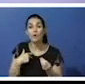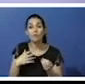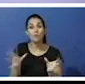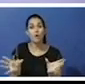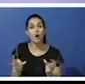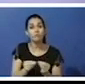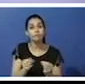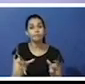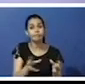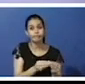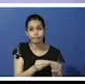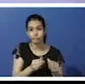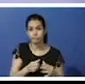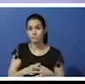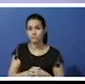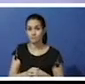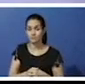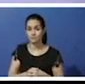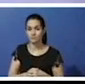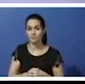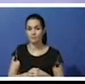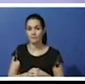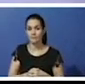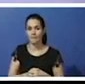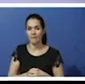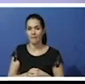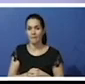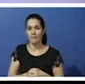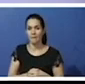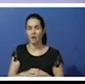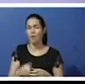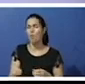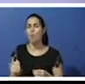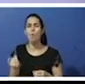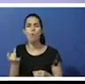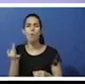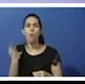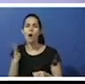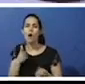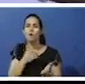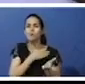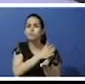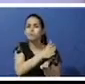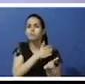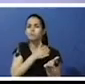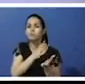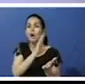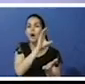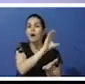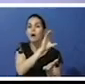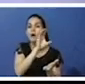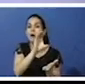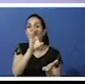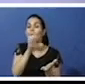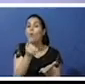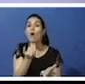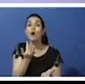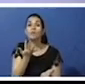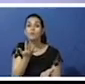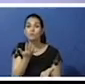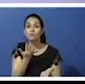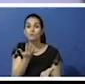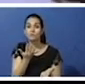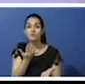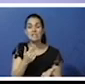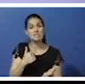Vou olhando, vou distribuindo para ver quantos cabem em cada nicho. Se aqui eu agrupar